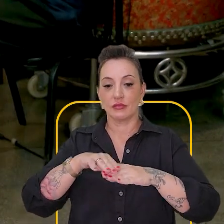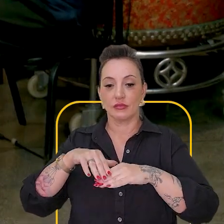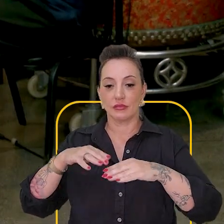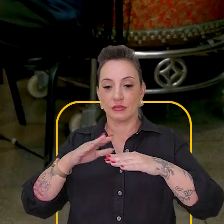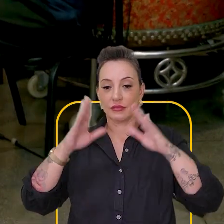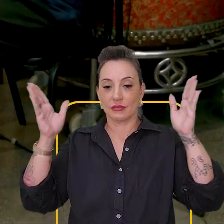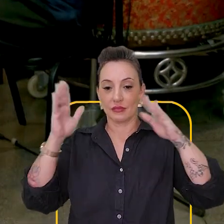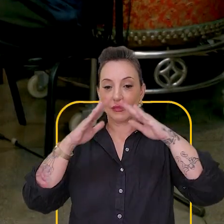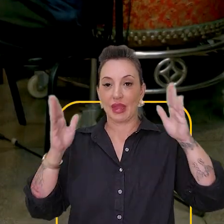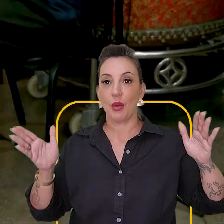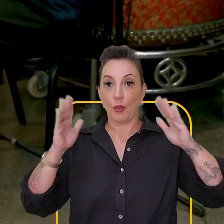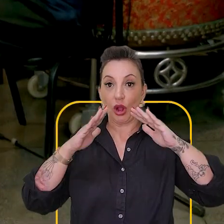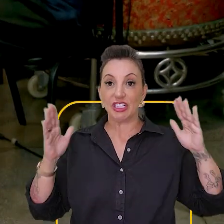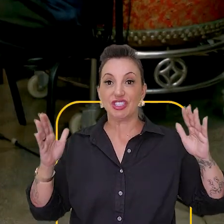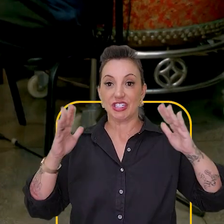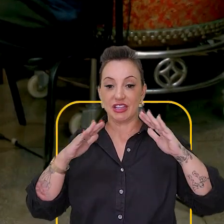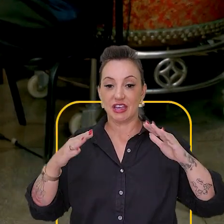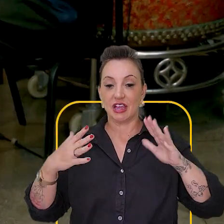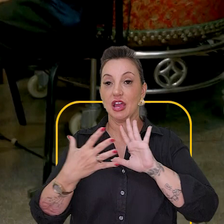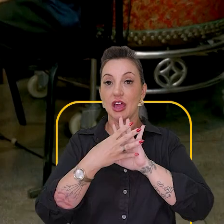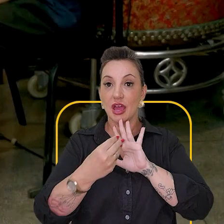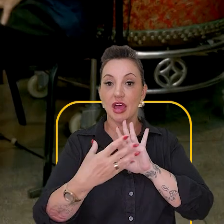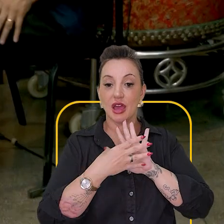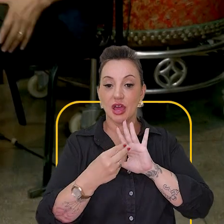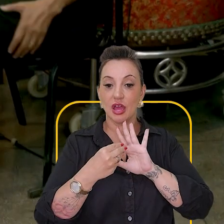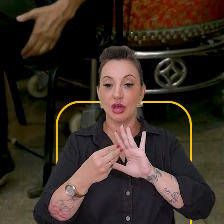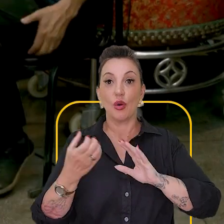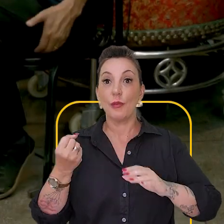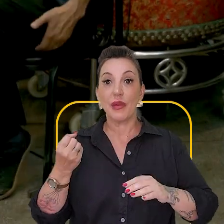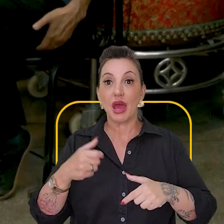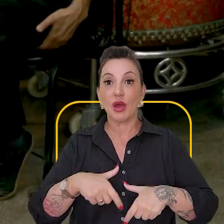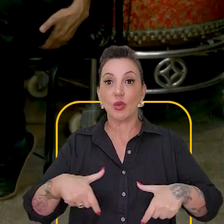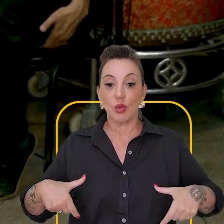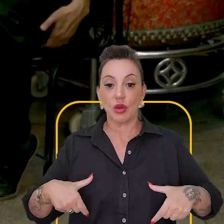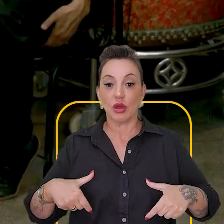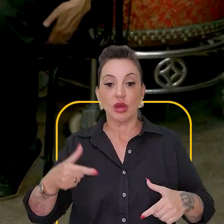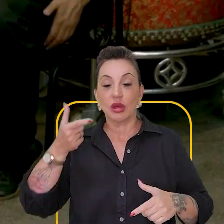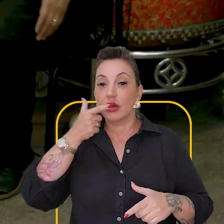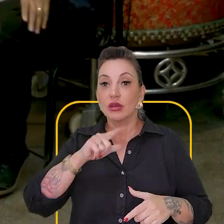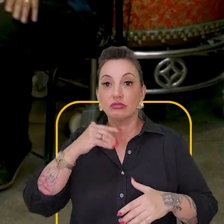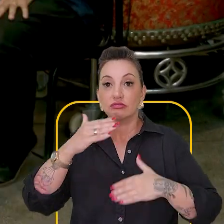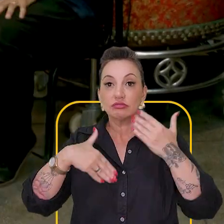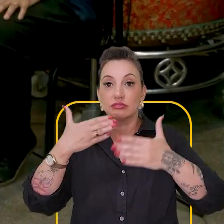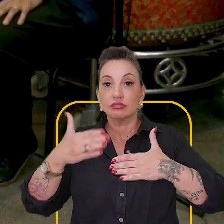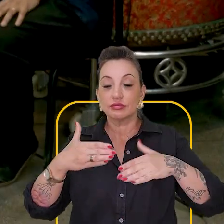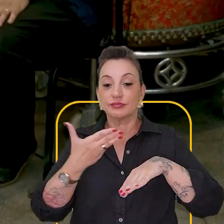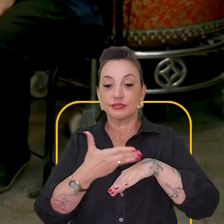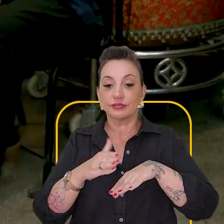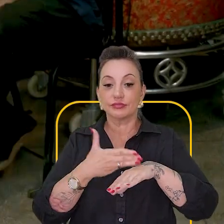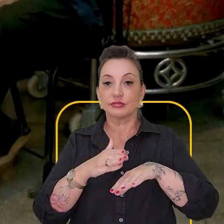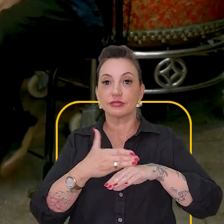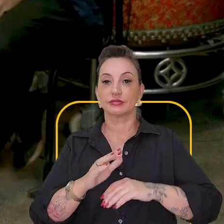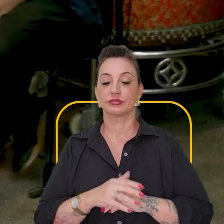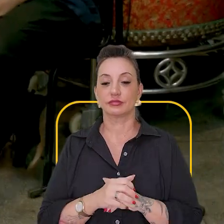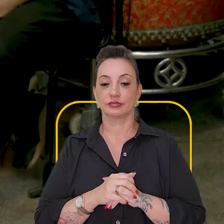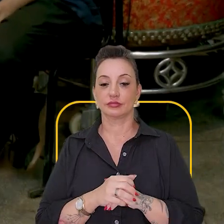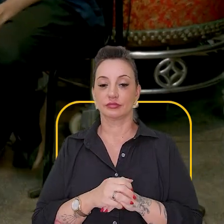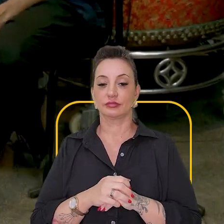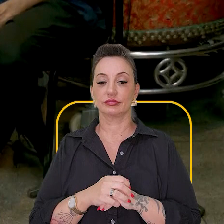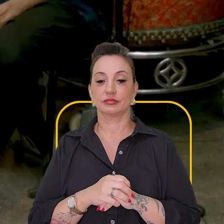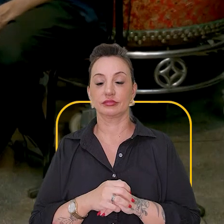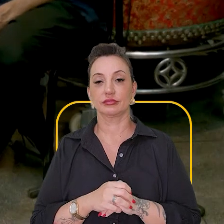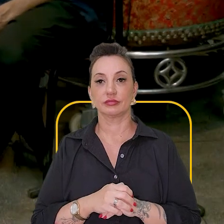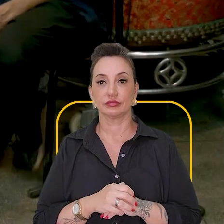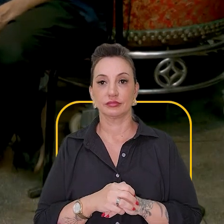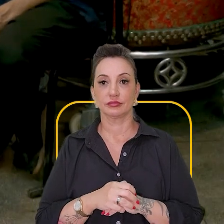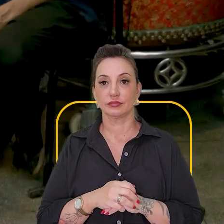agora po chinelo Ah e ele cara eu não conseguia ir pro Próximo exercício porque eu